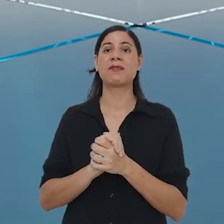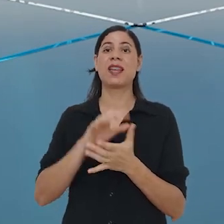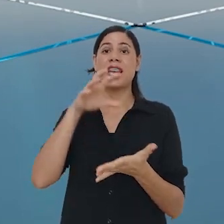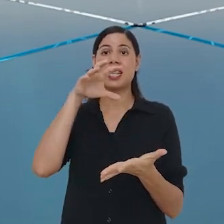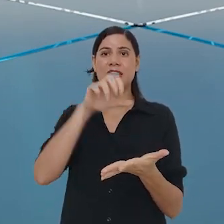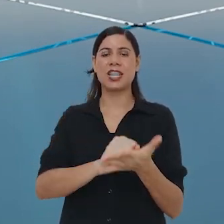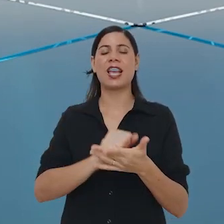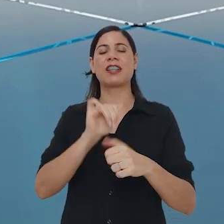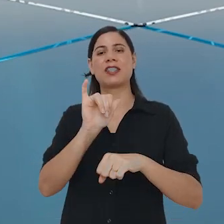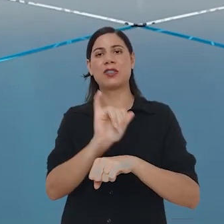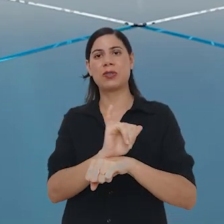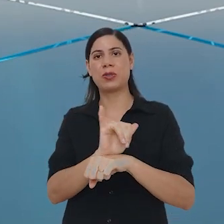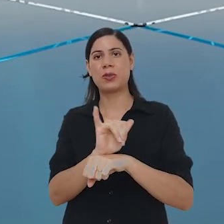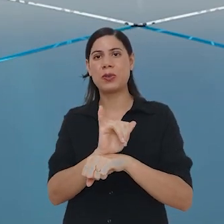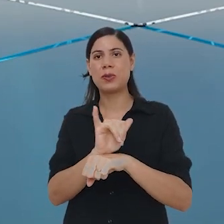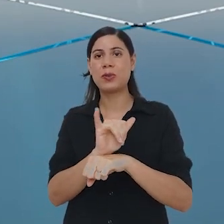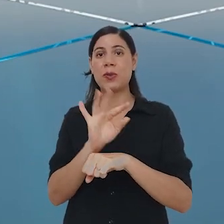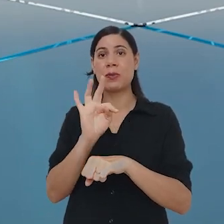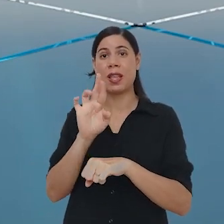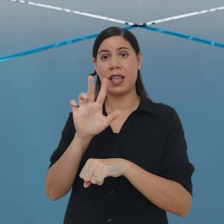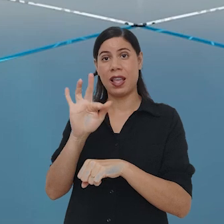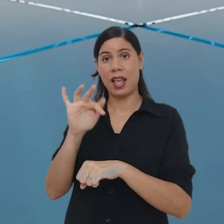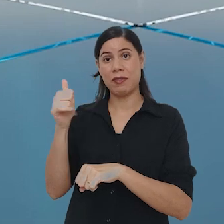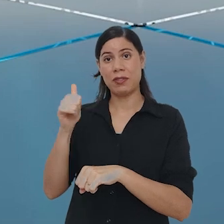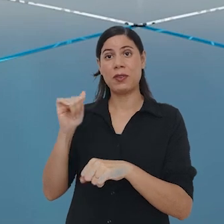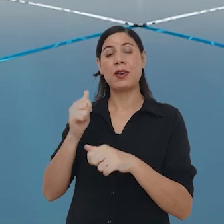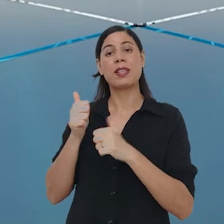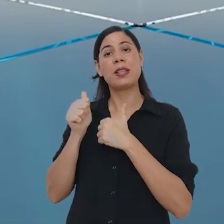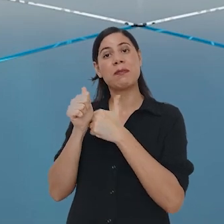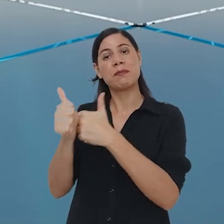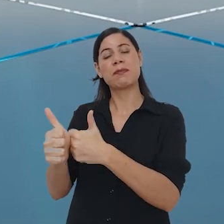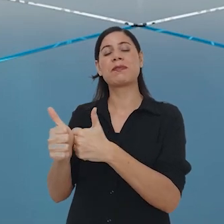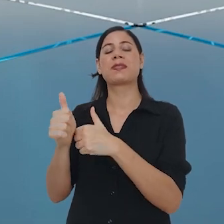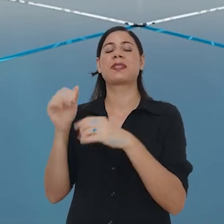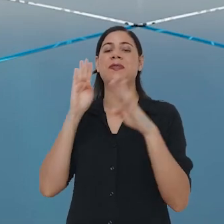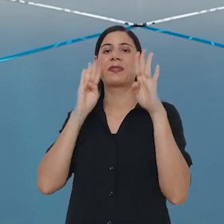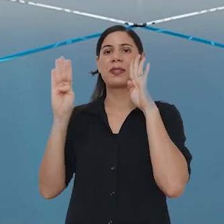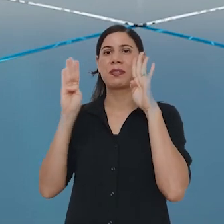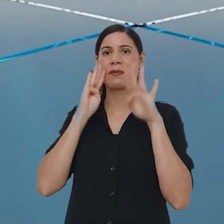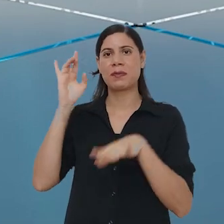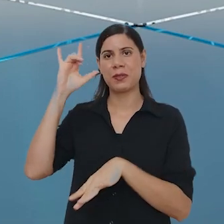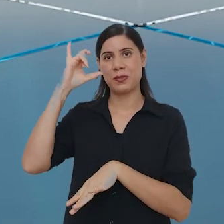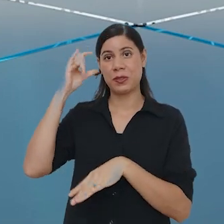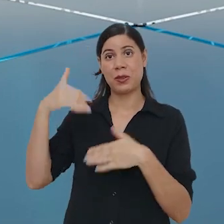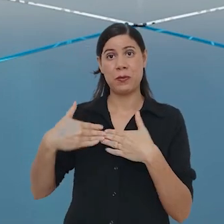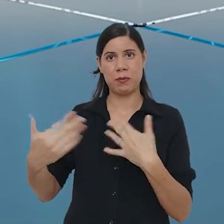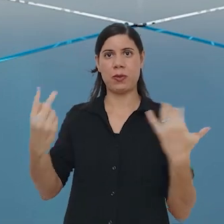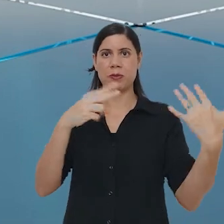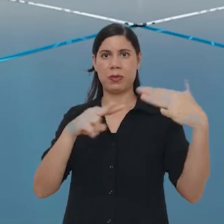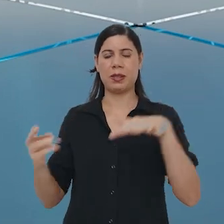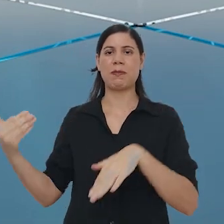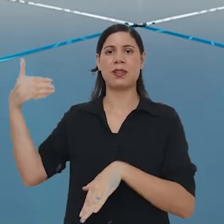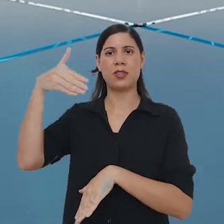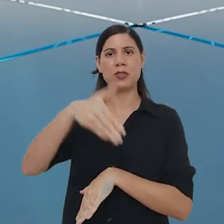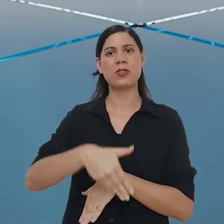Inscreva-se no canal do YouTube do TRF1 e siga a gente no Facebook e no Instagram. E na semana que vem estou